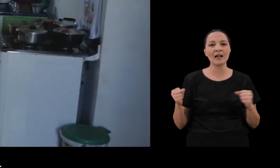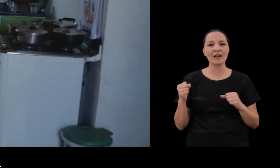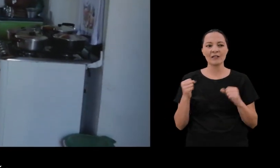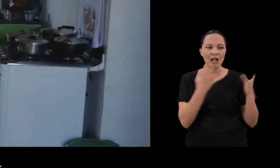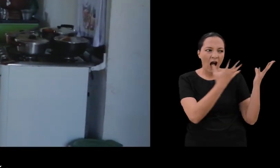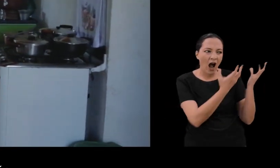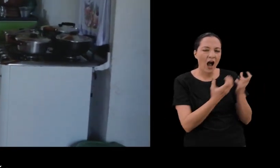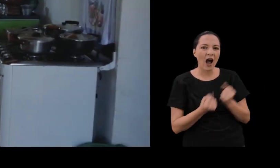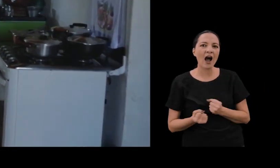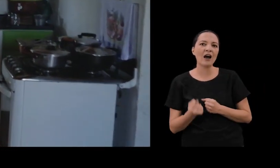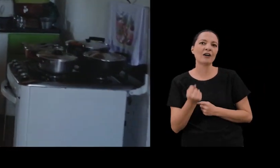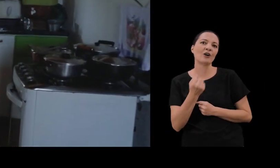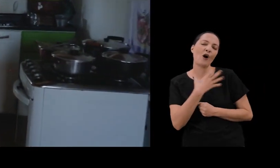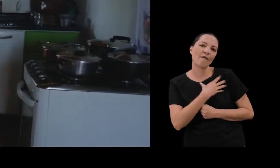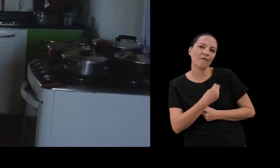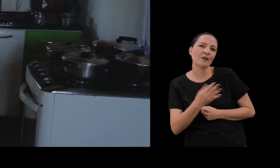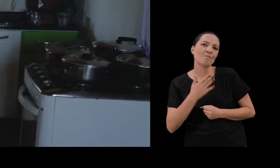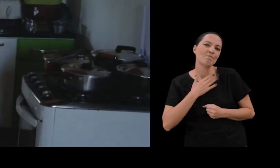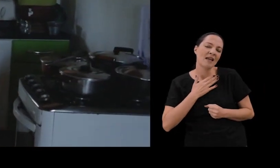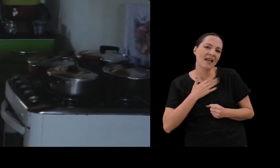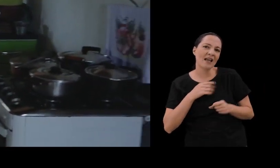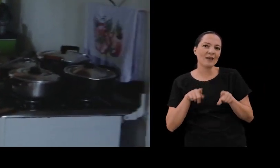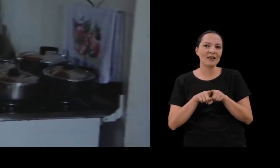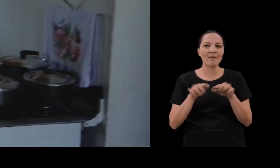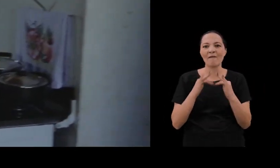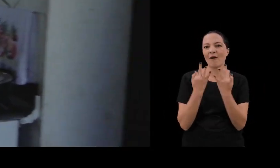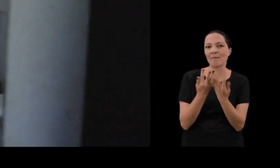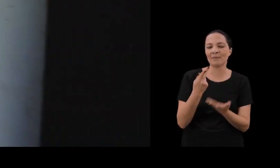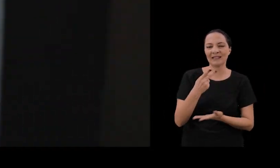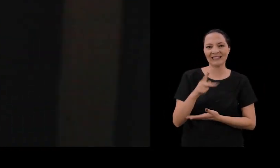Eu, meus filhos, a família dos meus filhos.